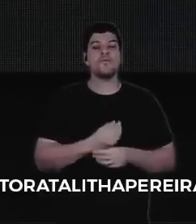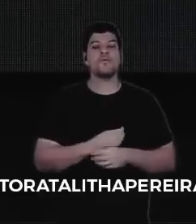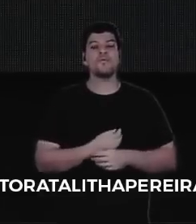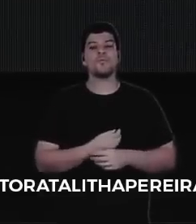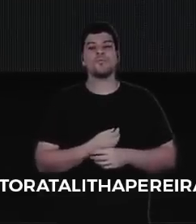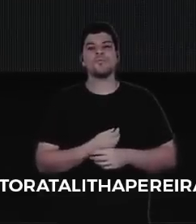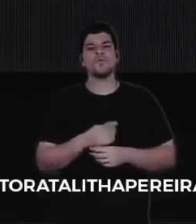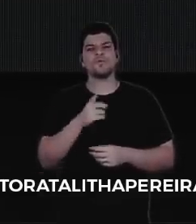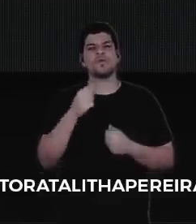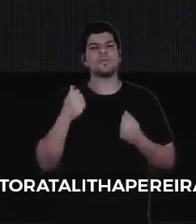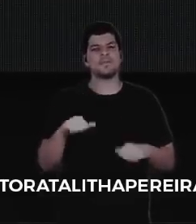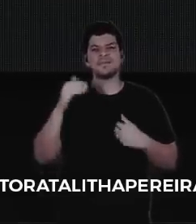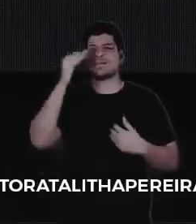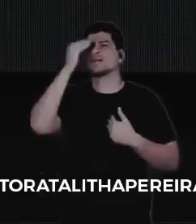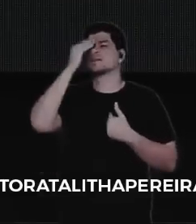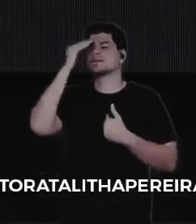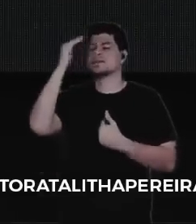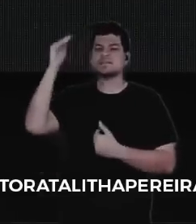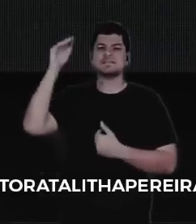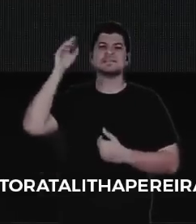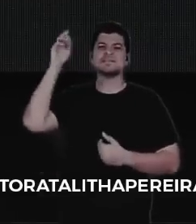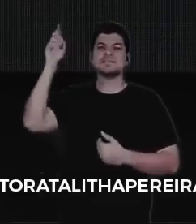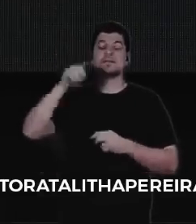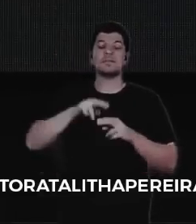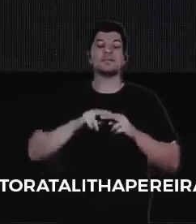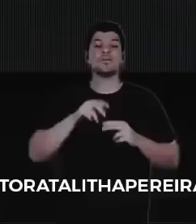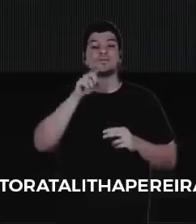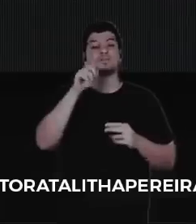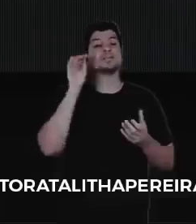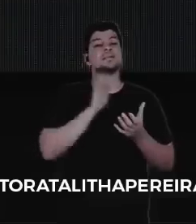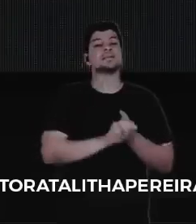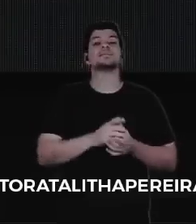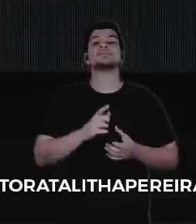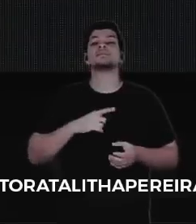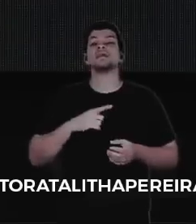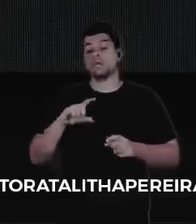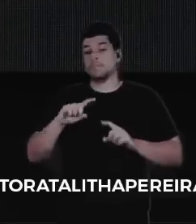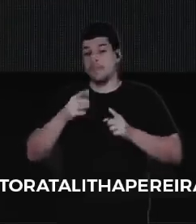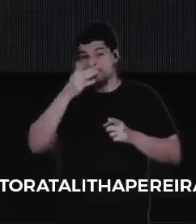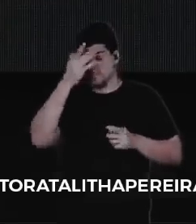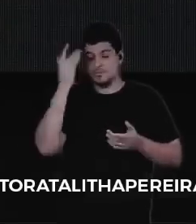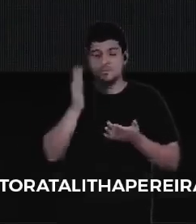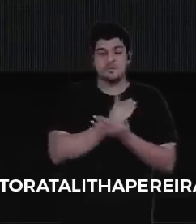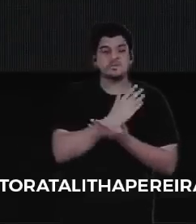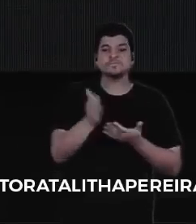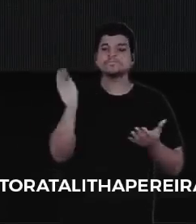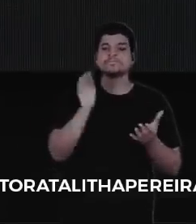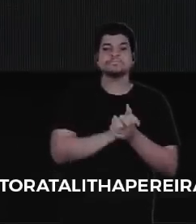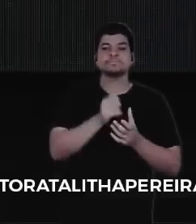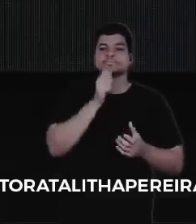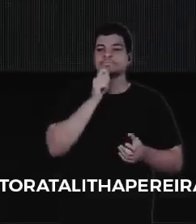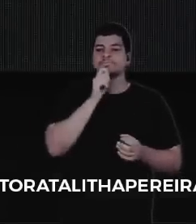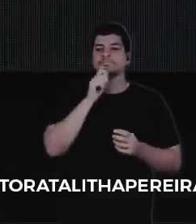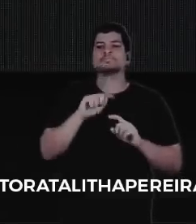Escuta, agradece que você está casado, porque tem tanta gente que quer casar e ainda não casou, mas vai casar.